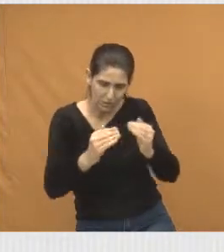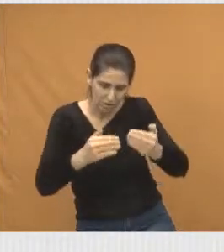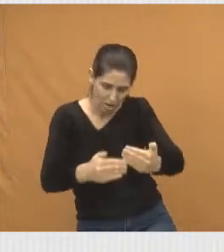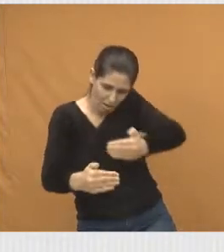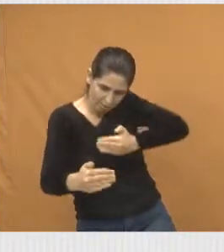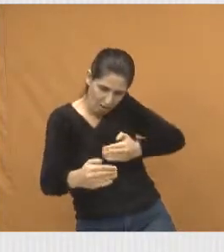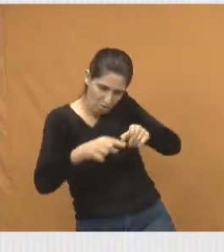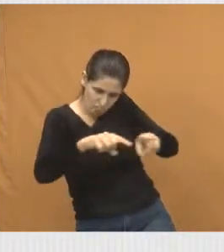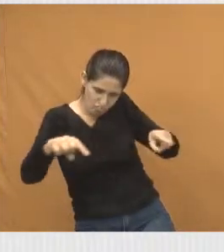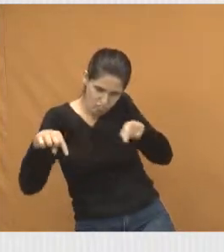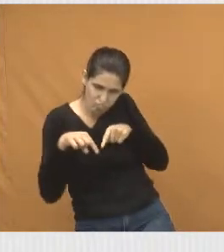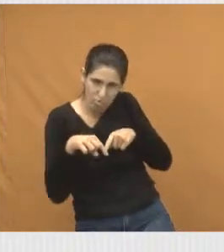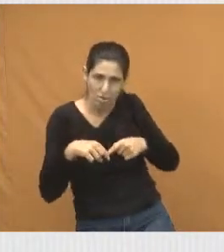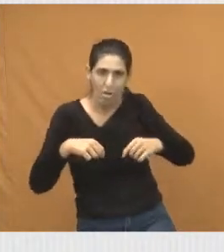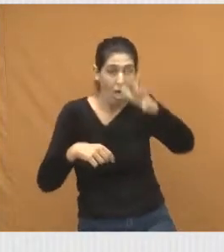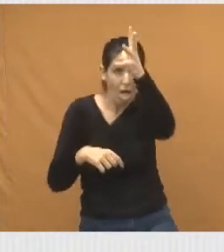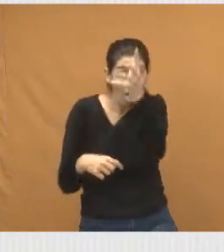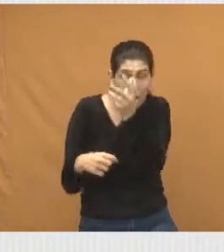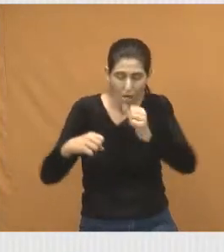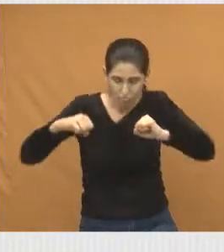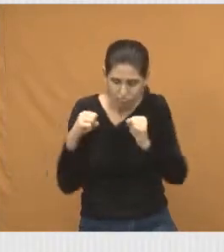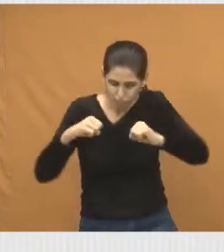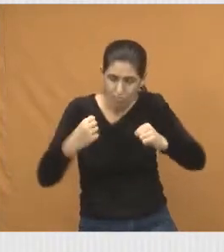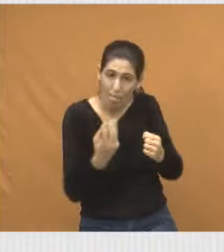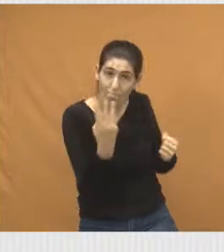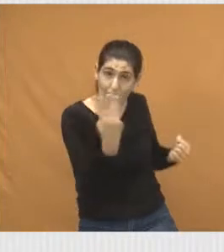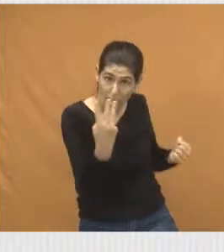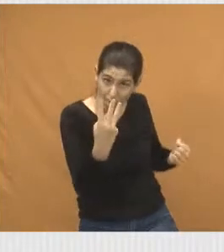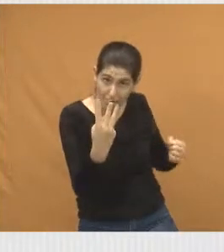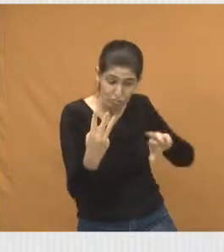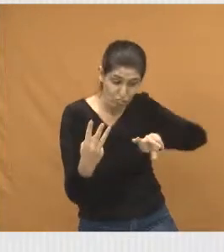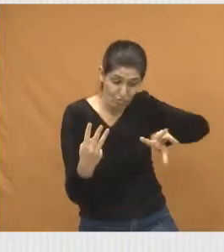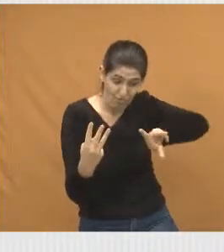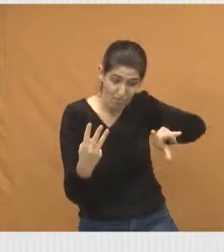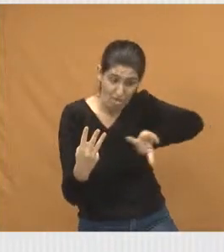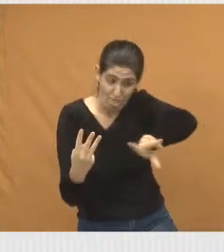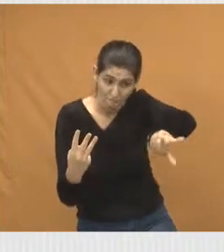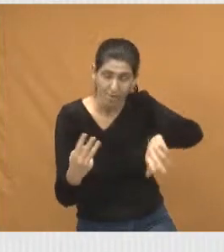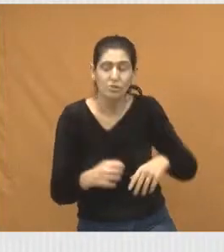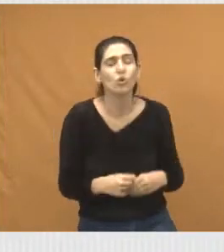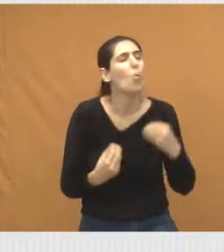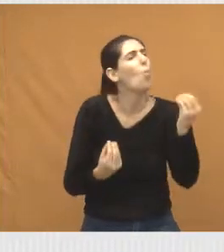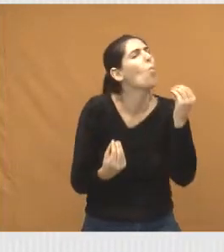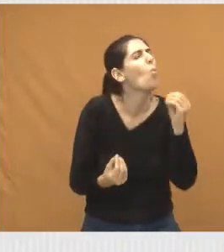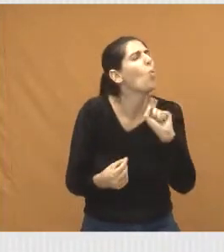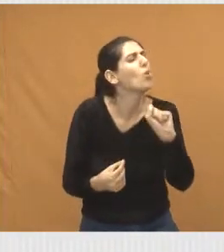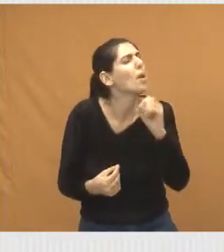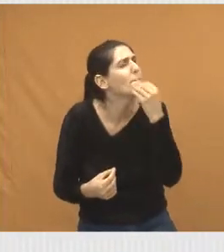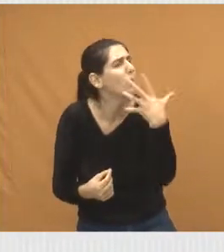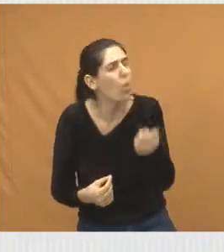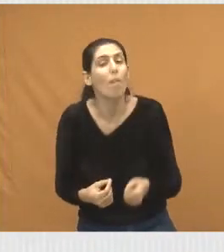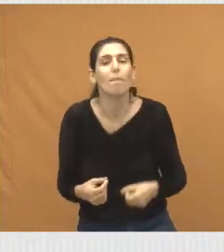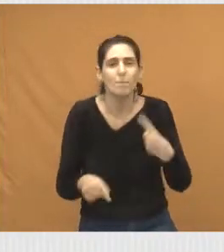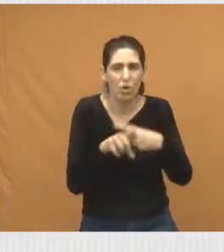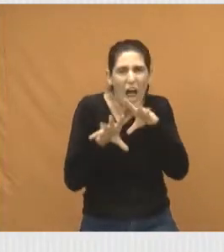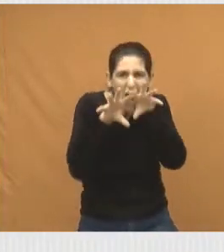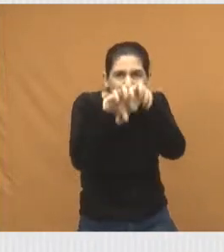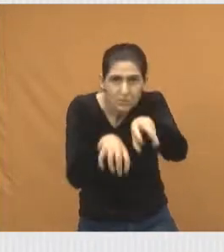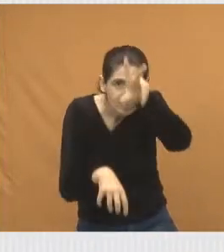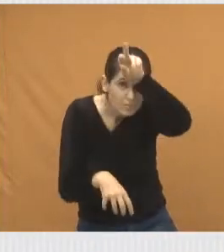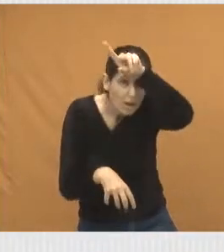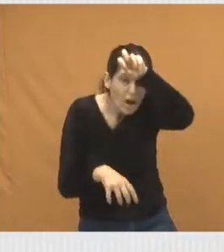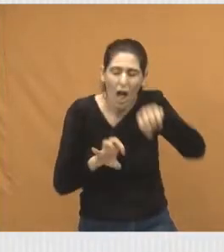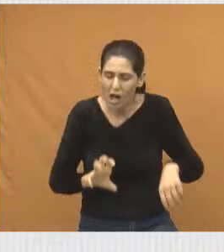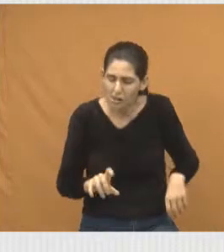3 galinhas, qual a eficiência dessas aves? Essas aves é bom porque elas combatem com os insetos, né? Como, por exemplo, escorpião, aranha,